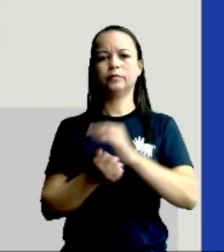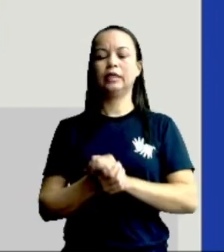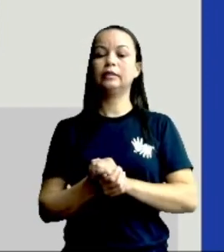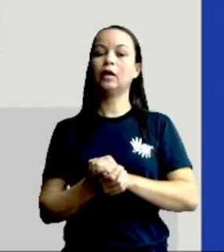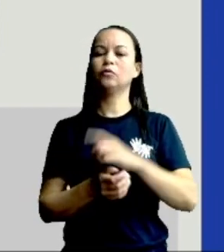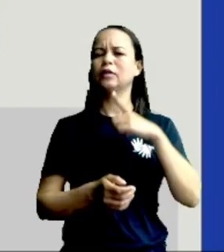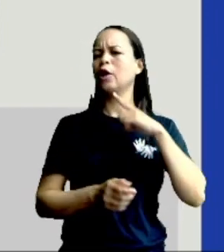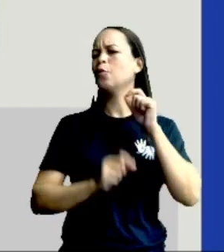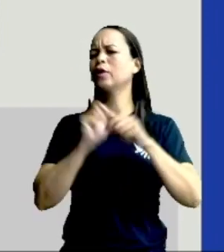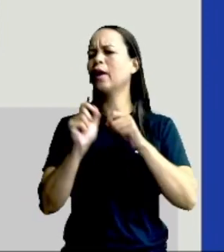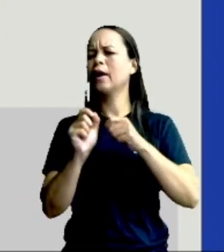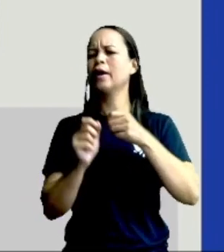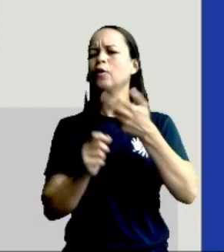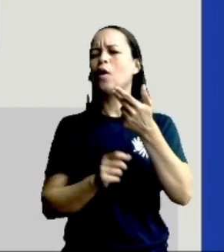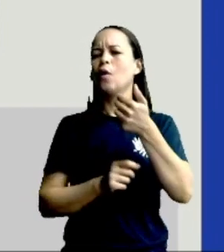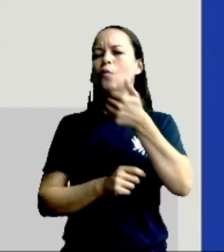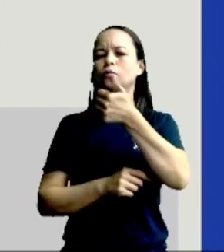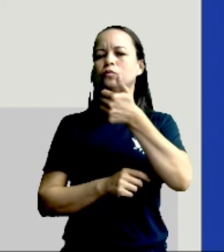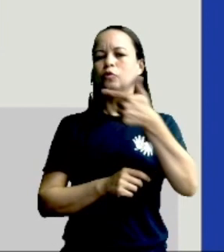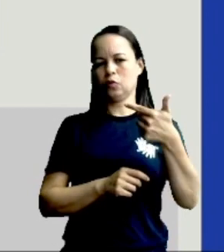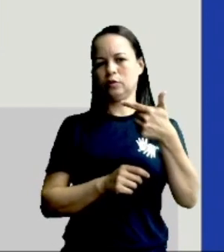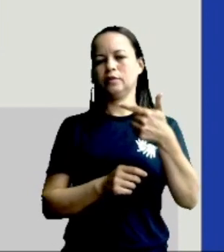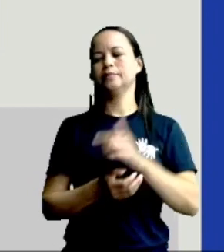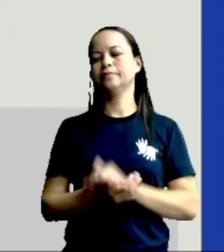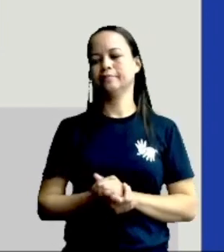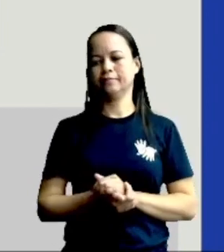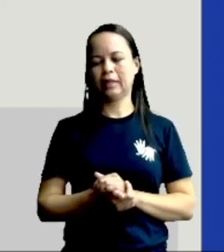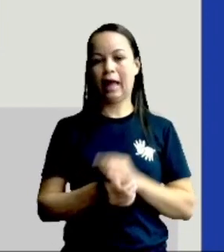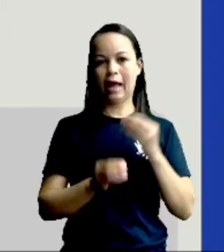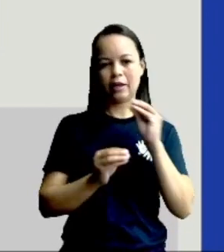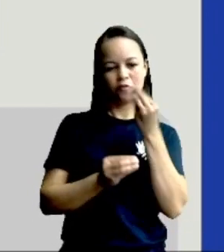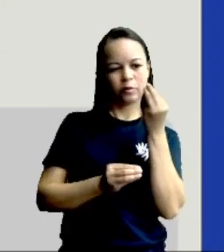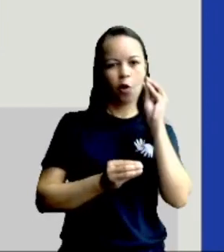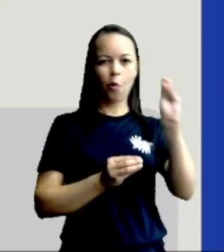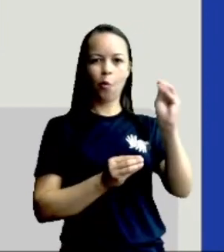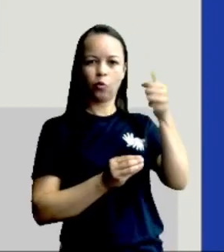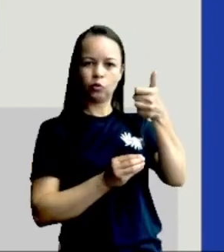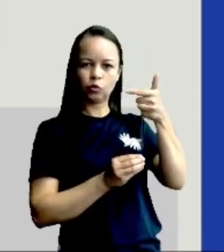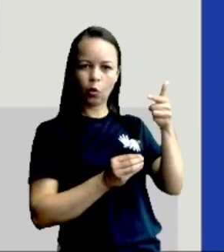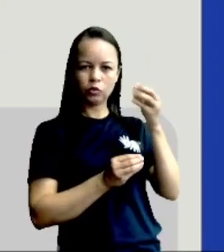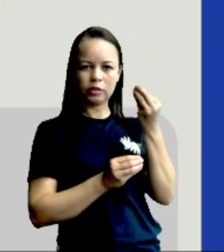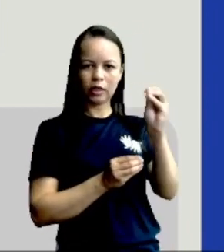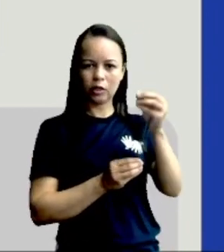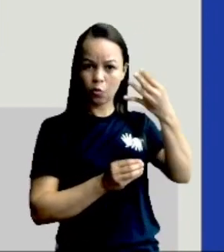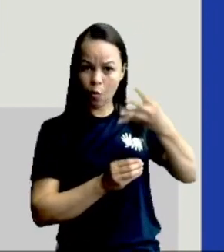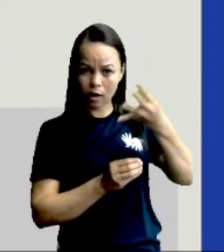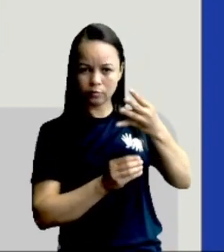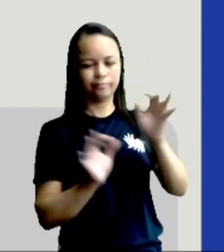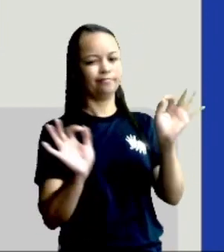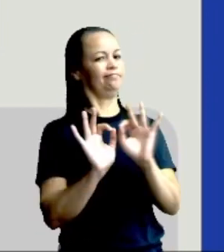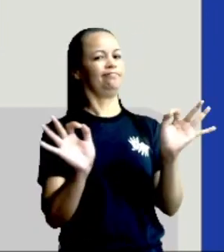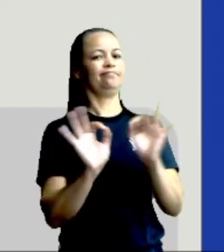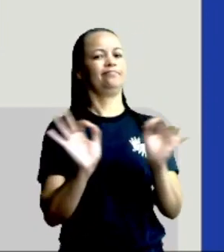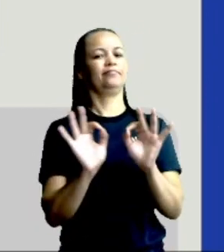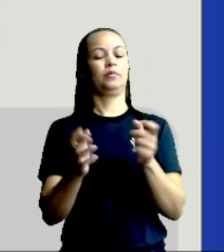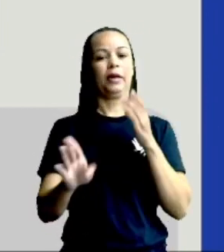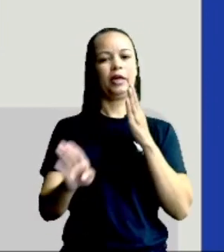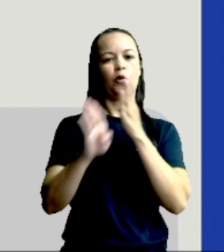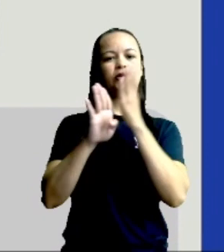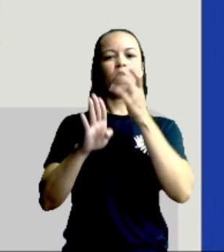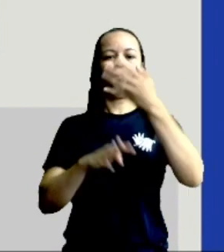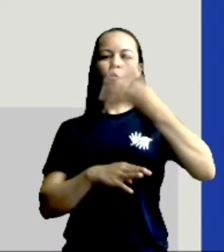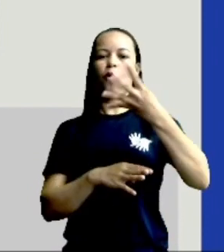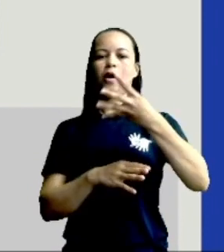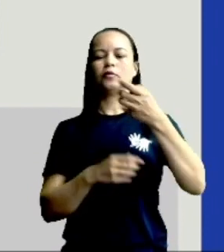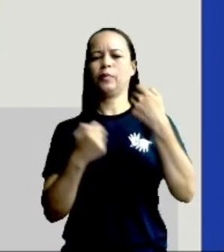a regularidade é 12. Ah, professor, entendi, vou botar o 12 aqui. Não, não, não, não, não. Vamos entender. Para descobrir o quarto termo, eu